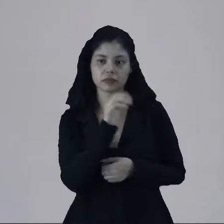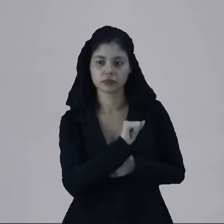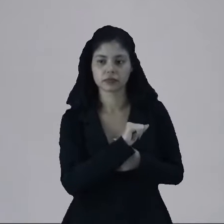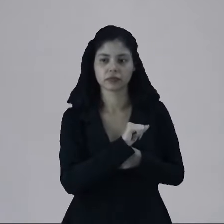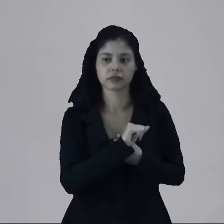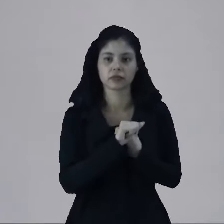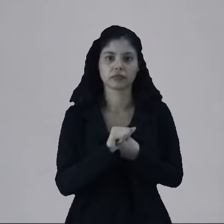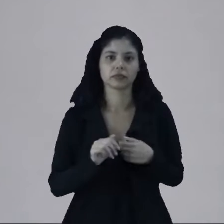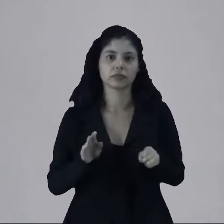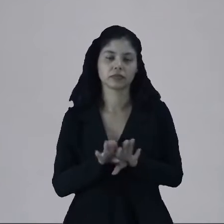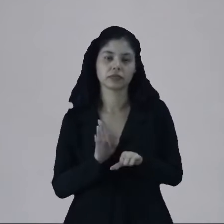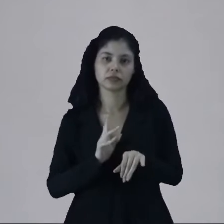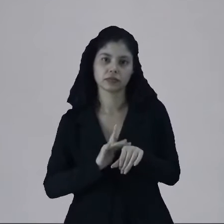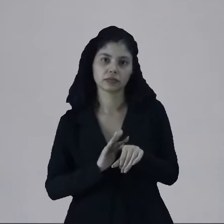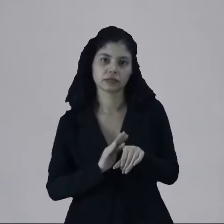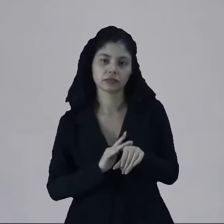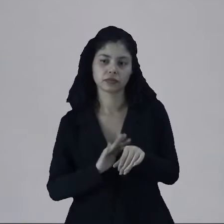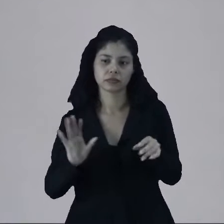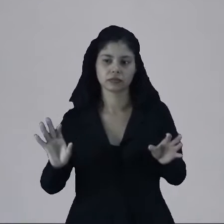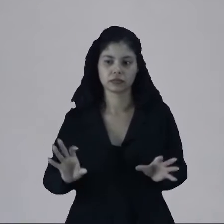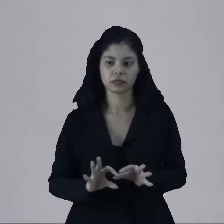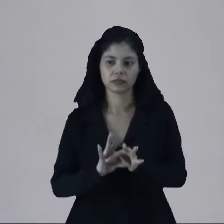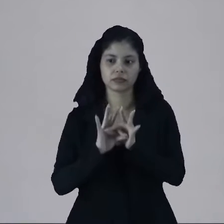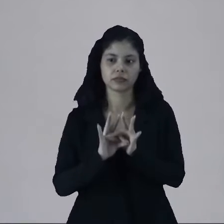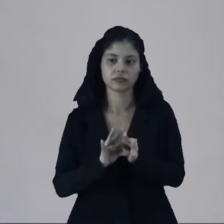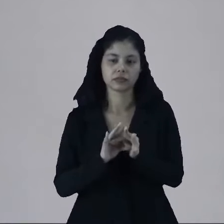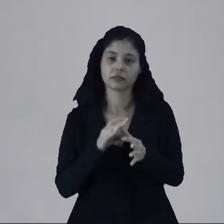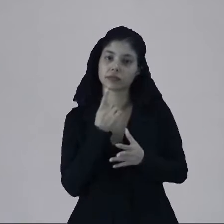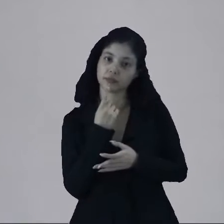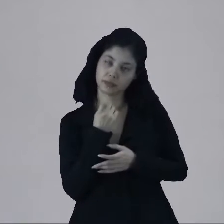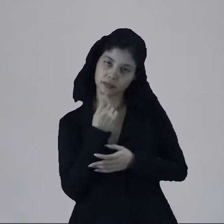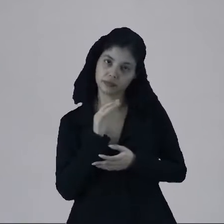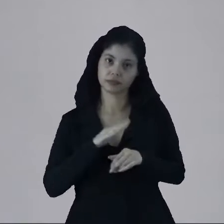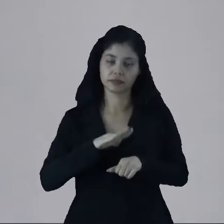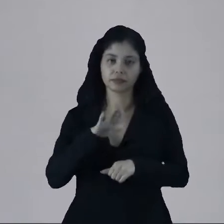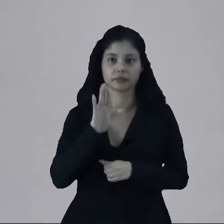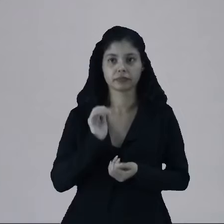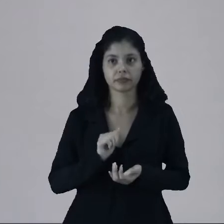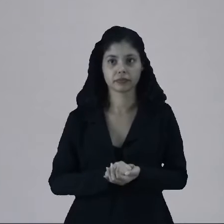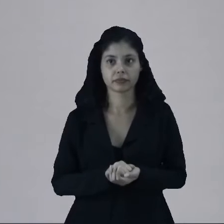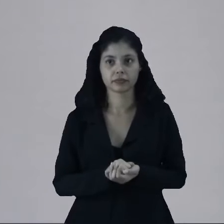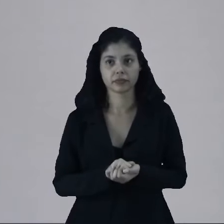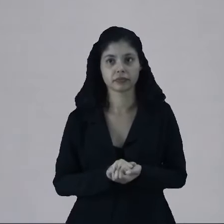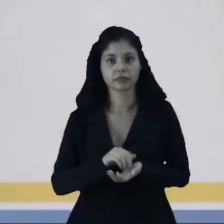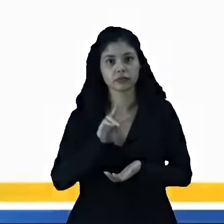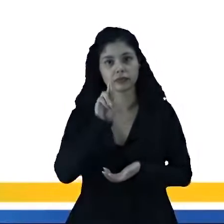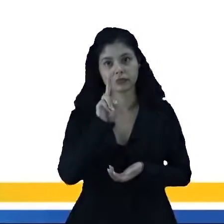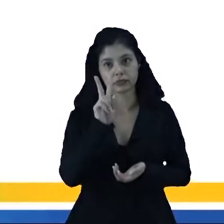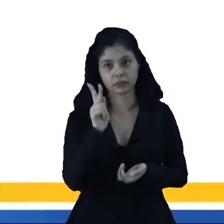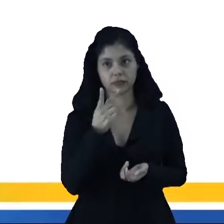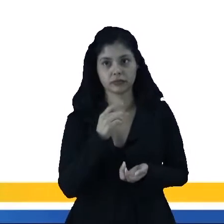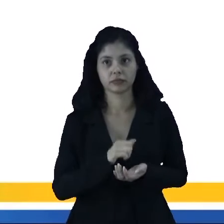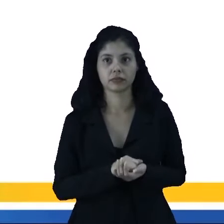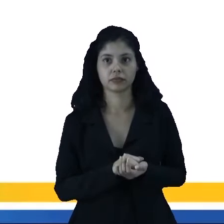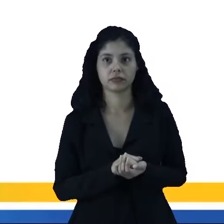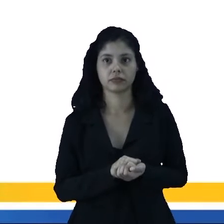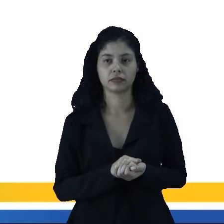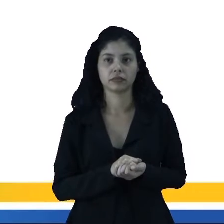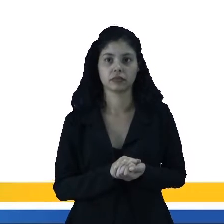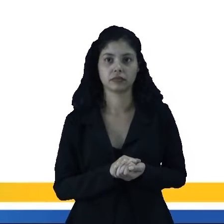tal, é sobre uma doença relacionada à tipologia sanguínea, mais necessariamente ao fator RH, que é